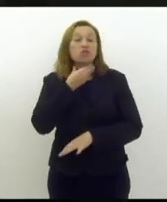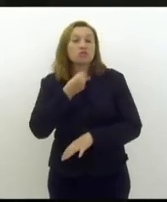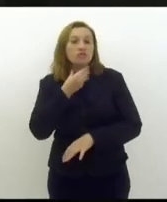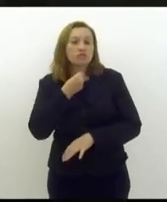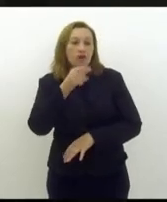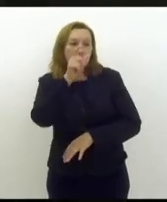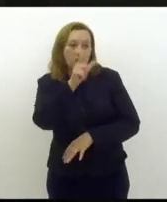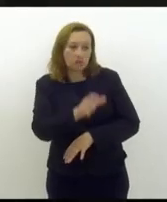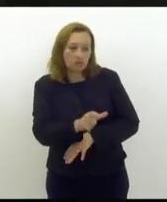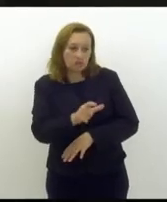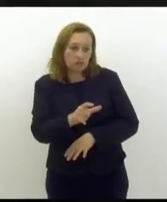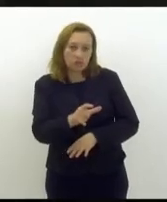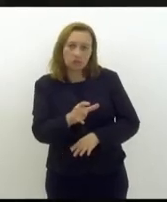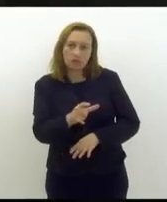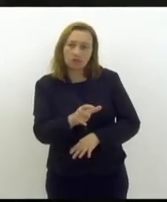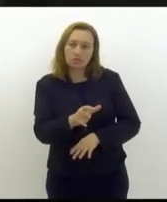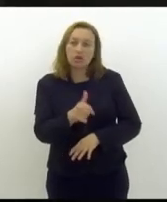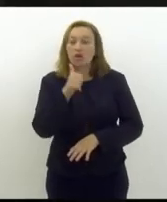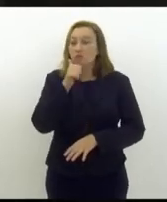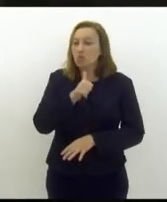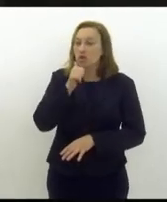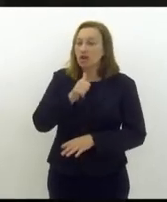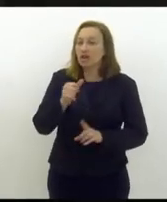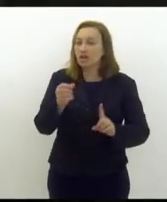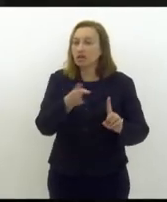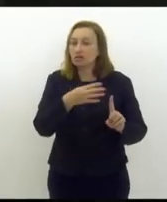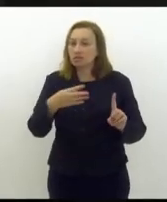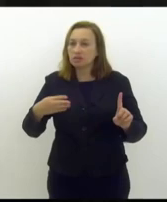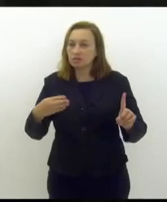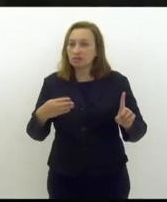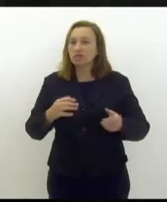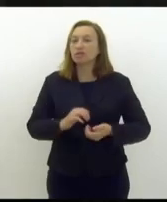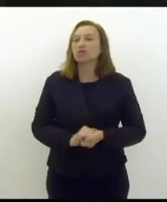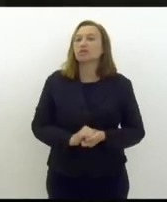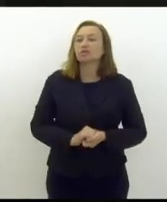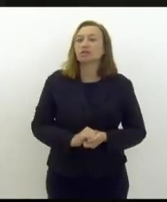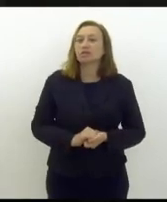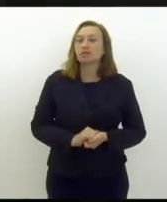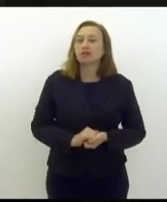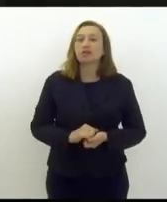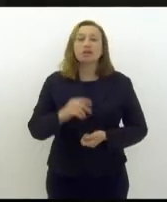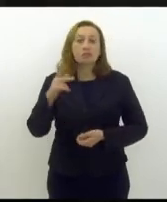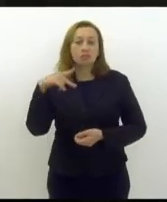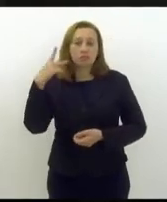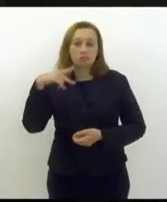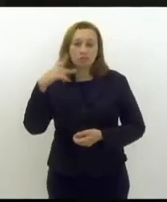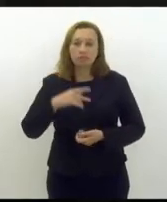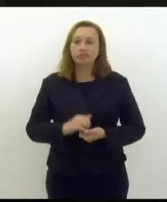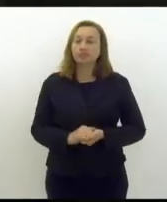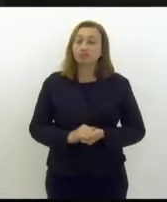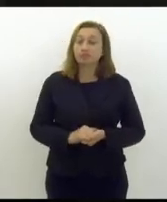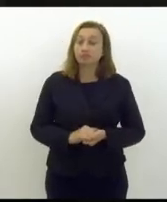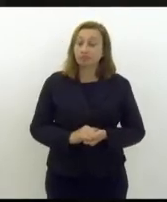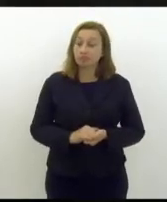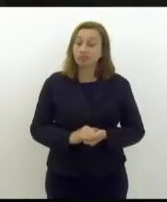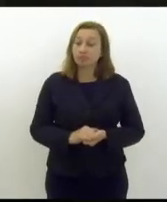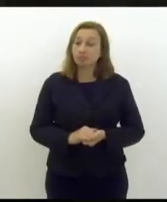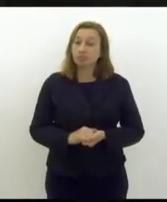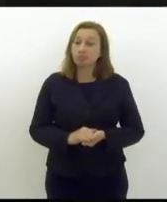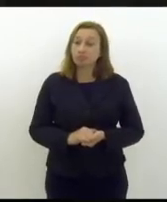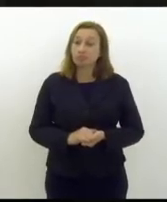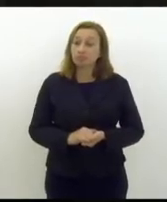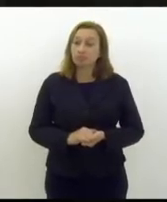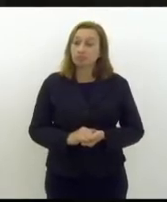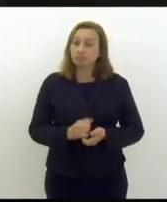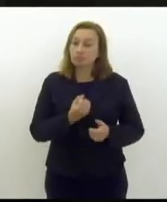mulheres em especial as mulheres lgbtqia mais parlamentares essa é uma crescente